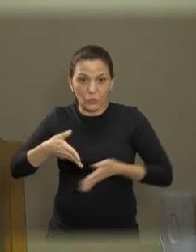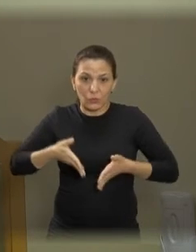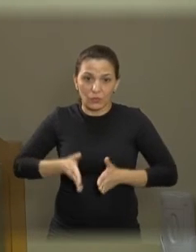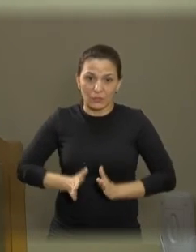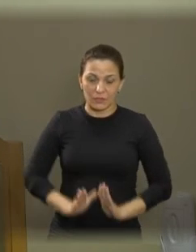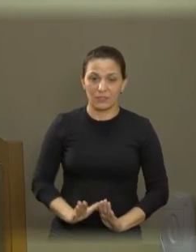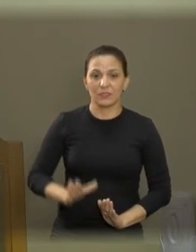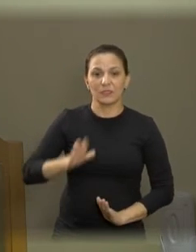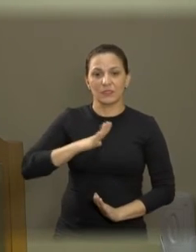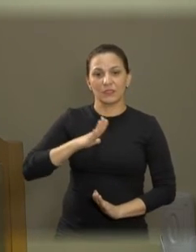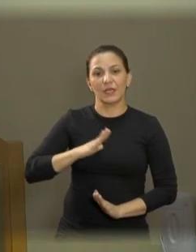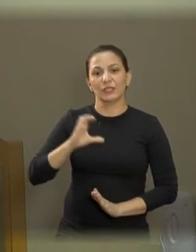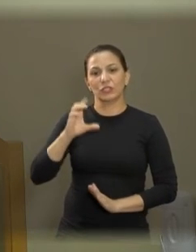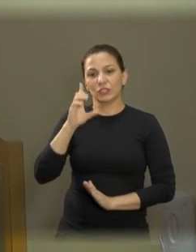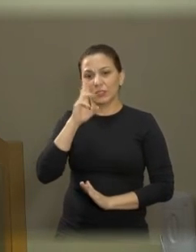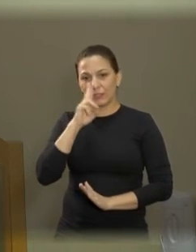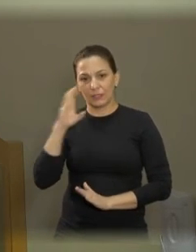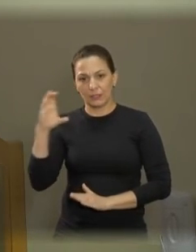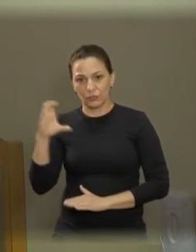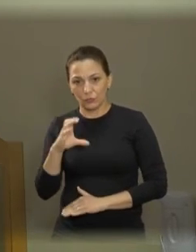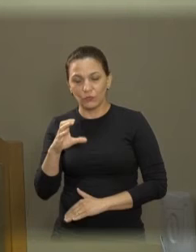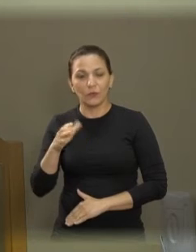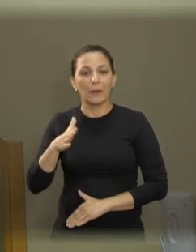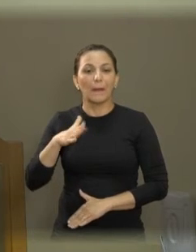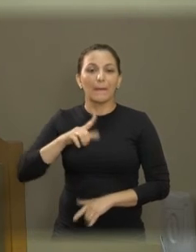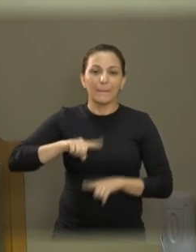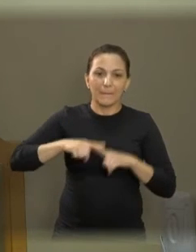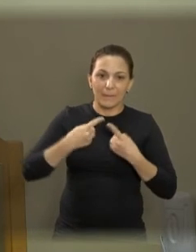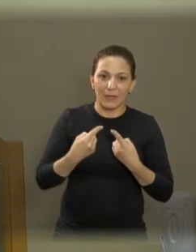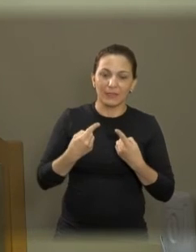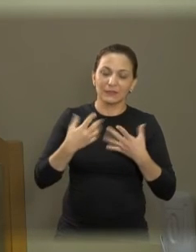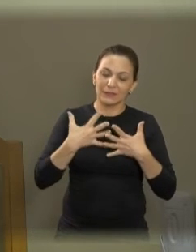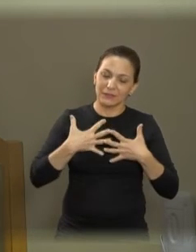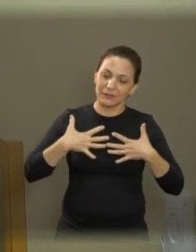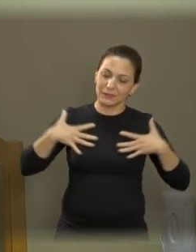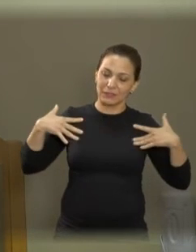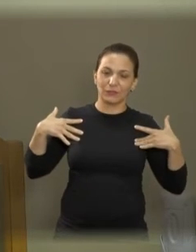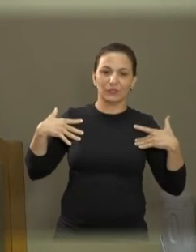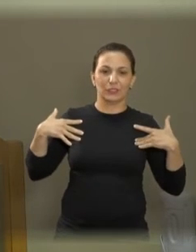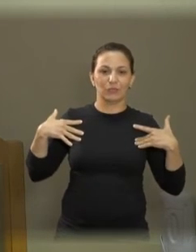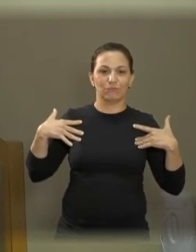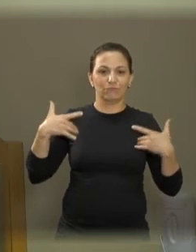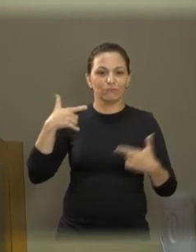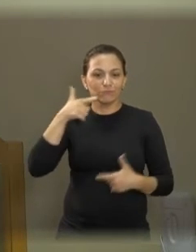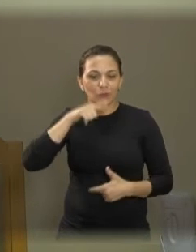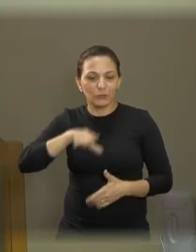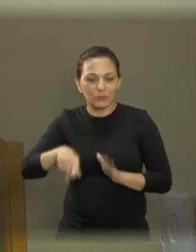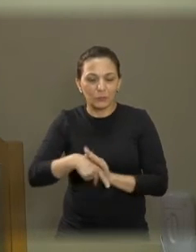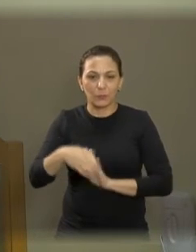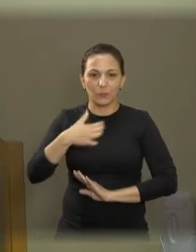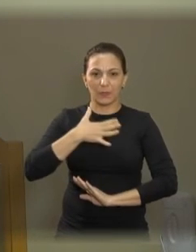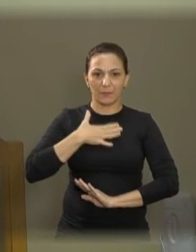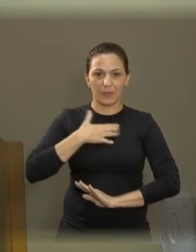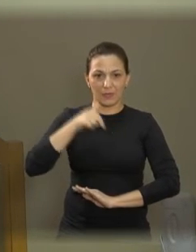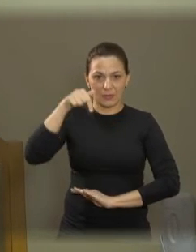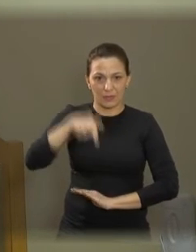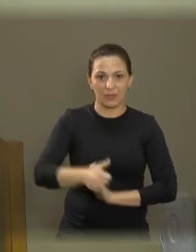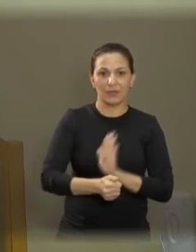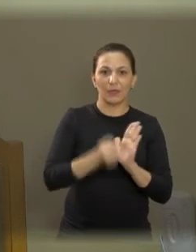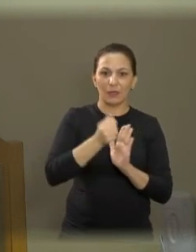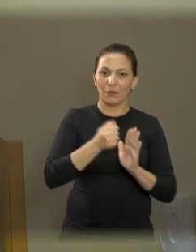realizar, né, como farmacêutico na cidade de Araraquara. Nós fechamos um ciclo. Né? E isso tem uma